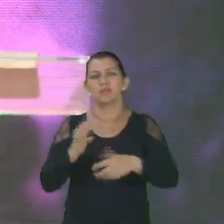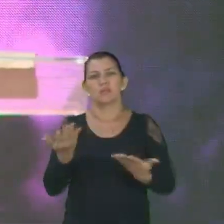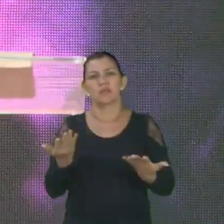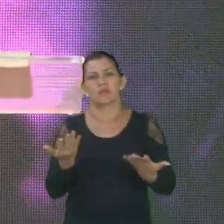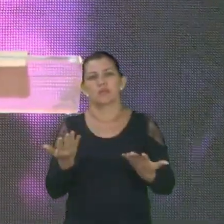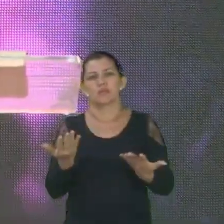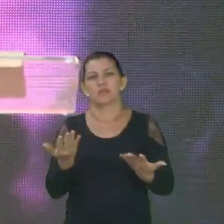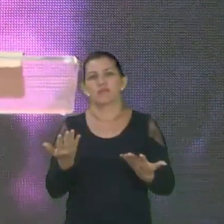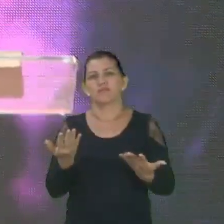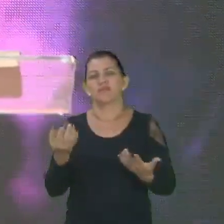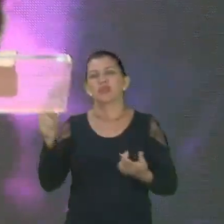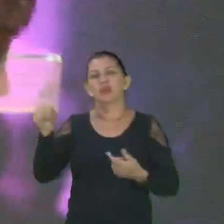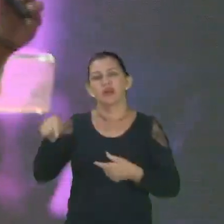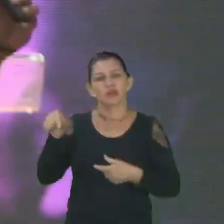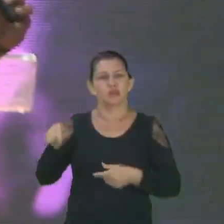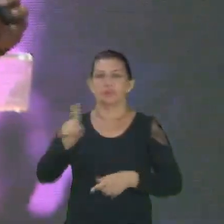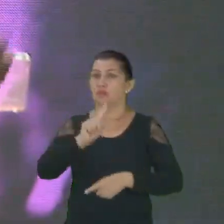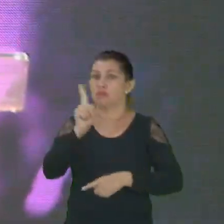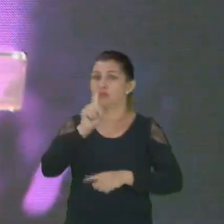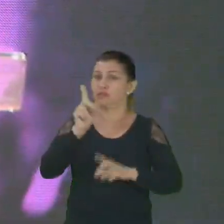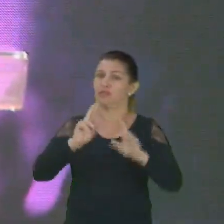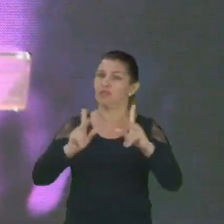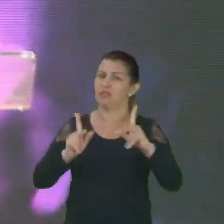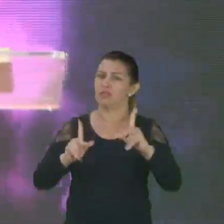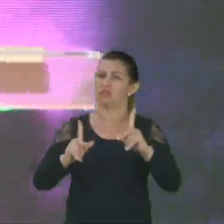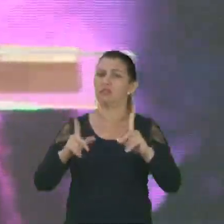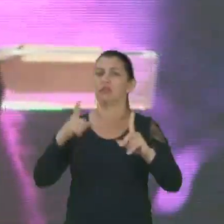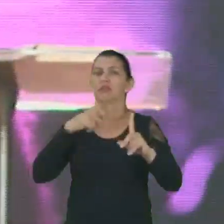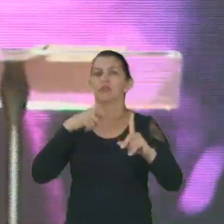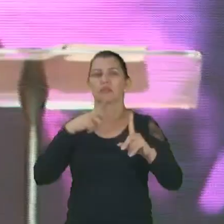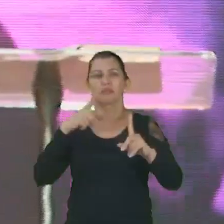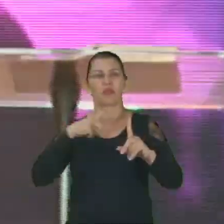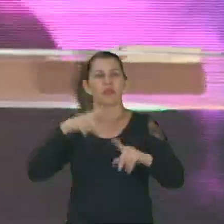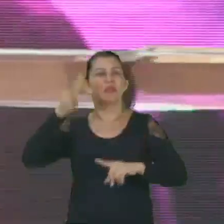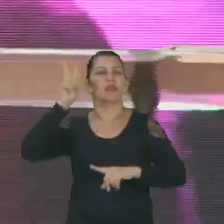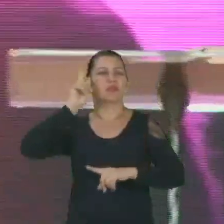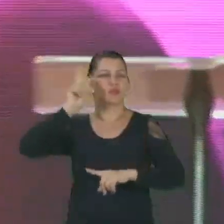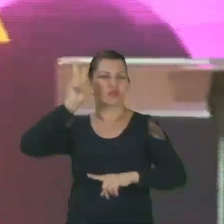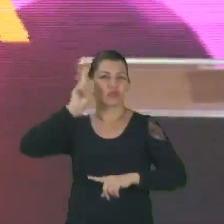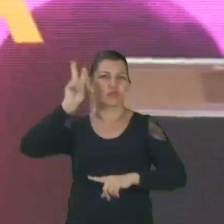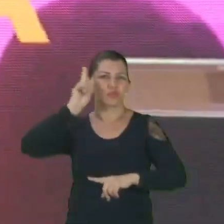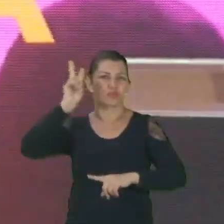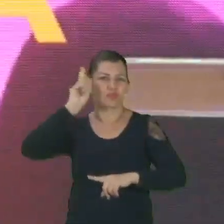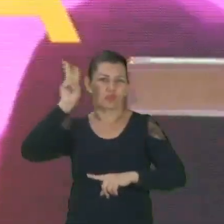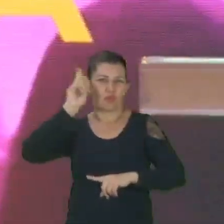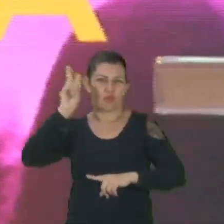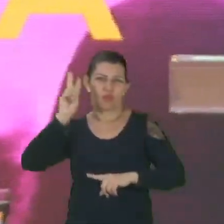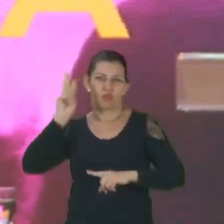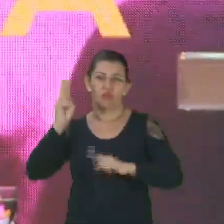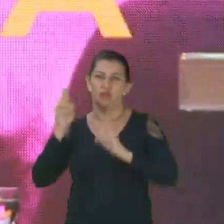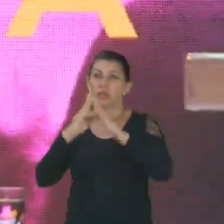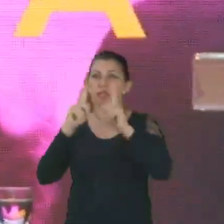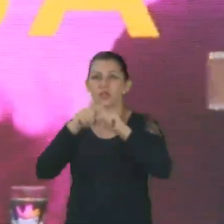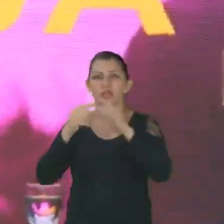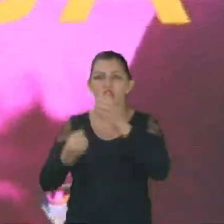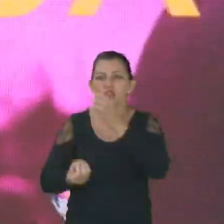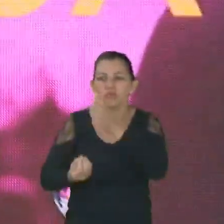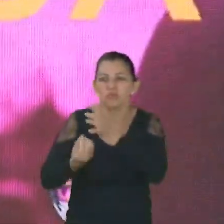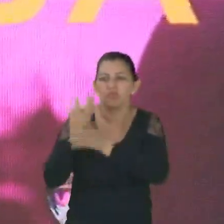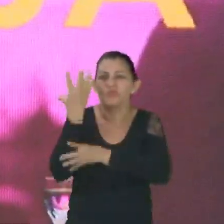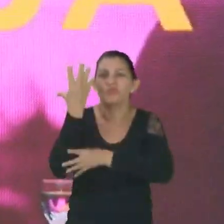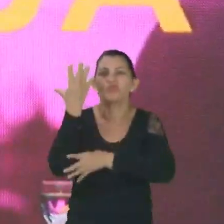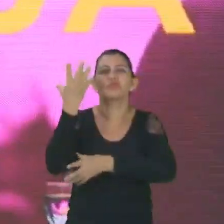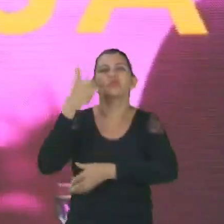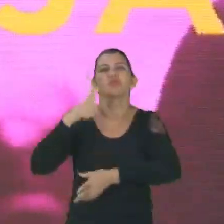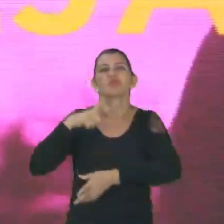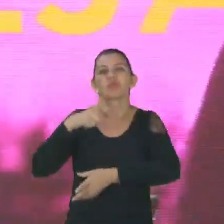social. Não. Nós temos uma história. Nós temos uma origem,